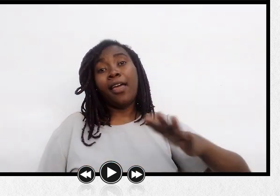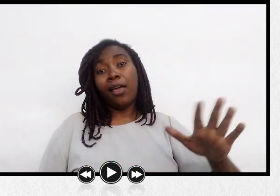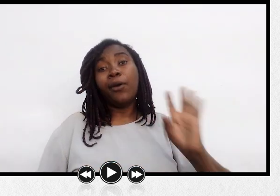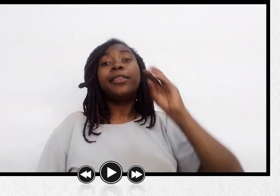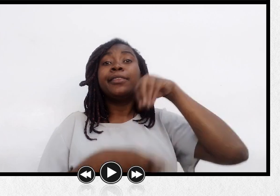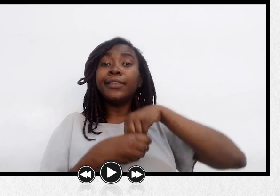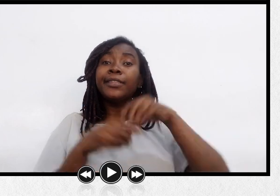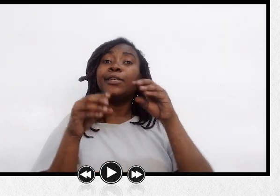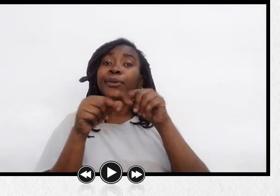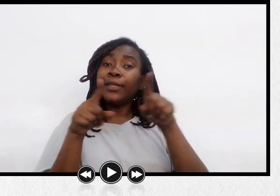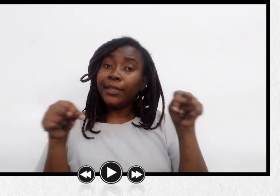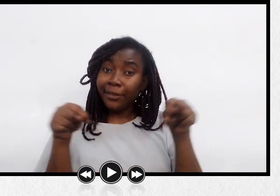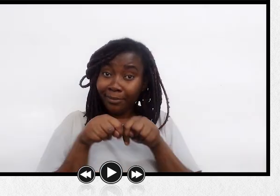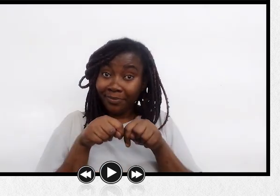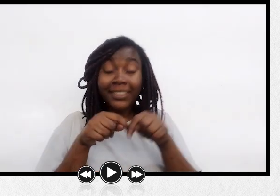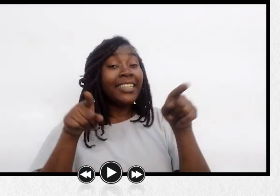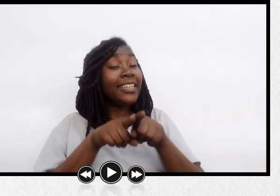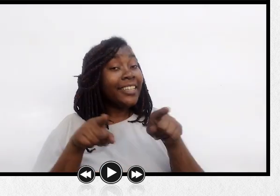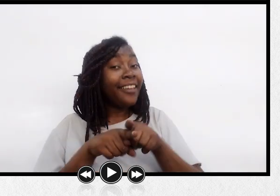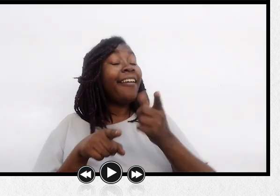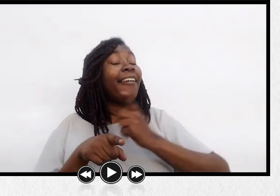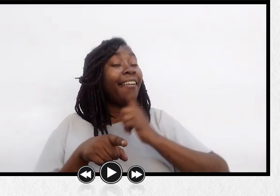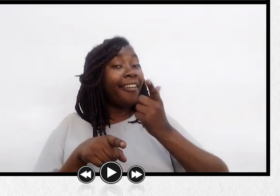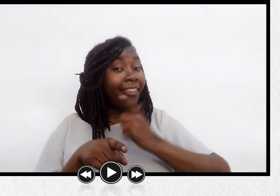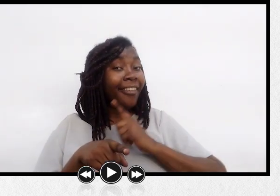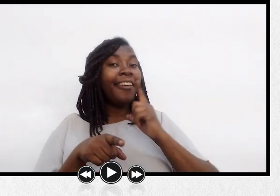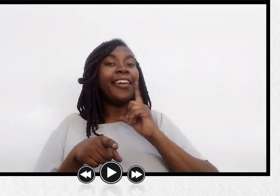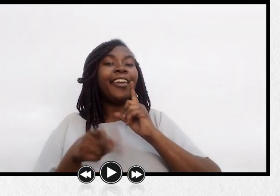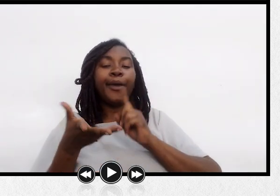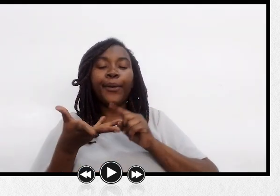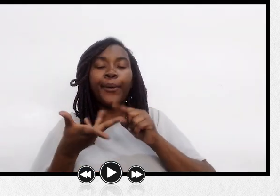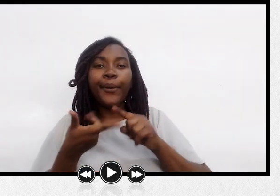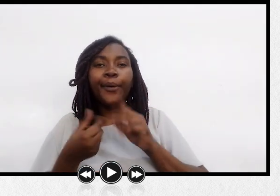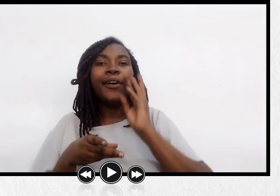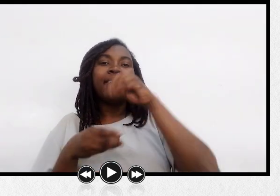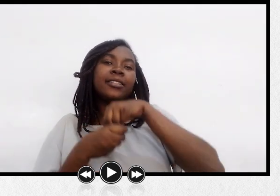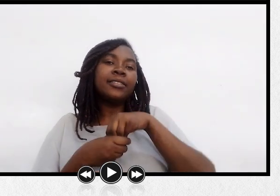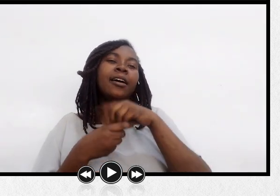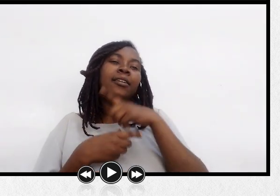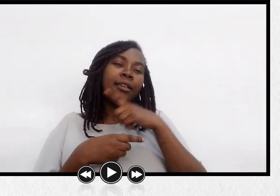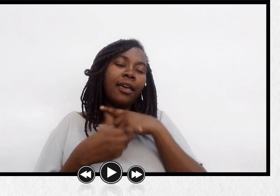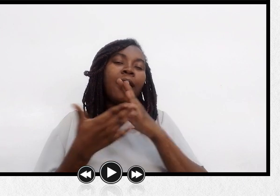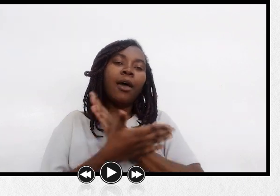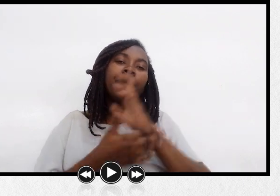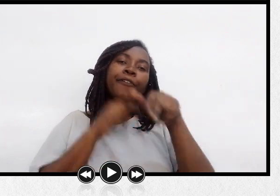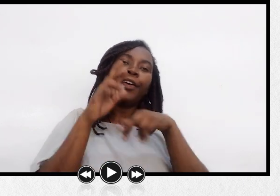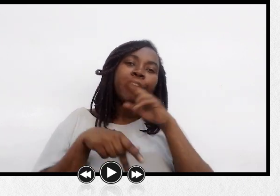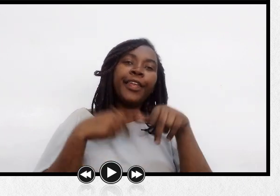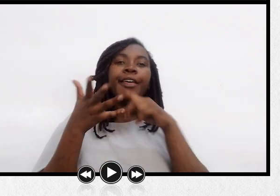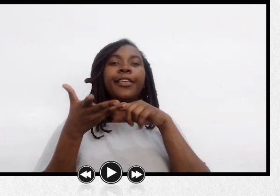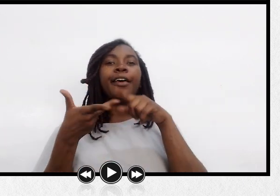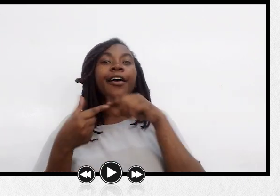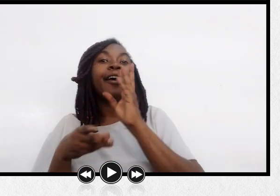seu território. E ele tem a sua composição, aí nós vamos ter algumas diferenças entre a